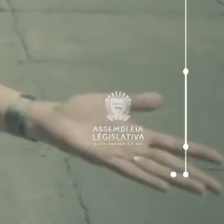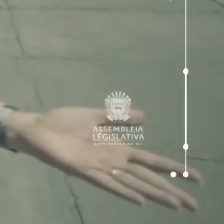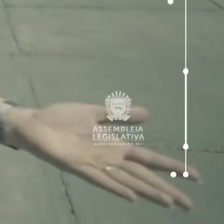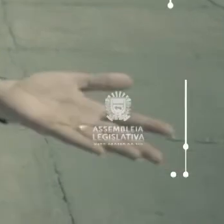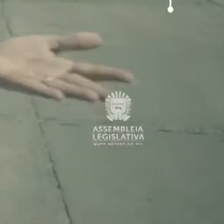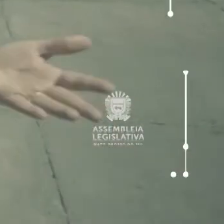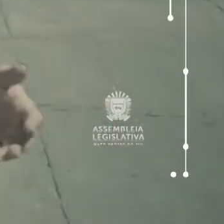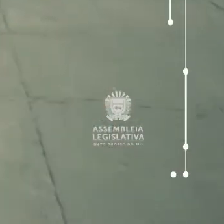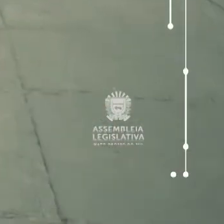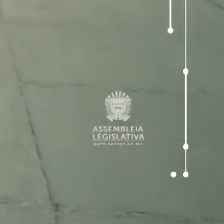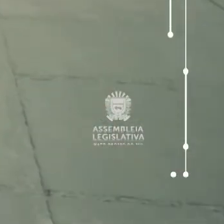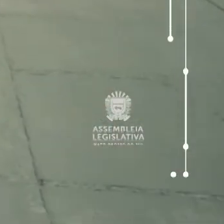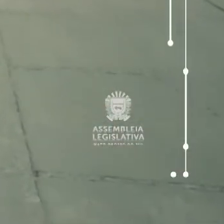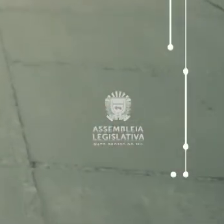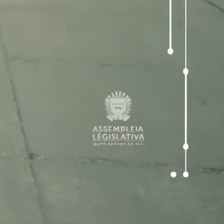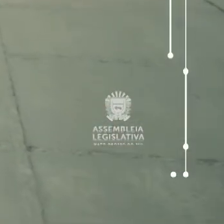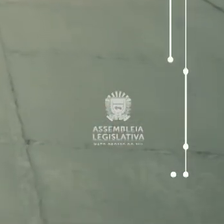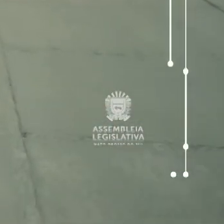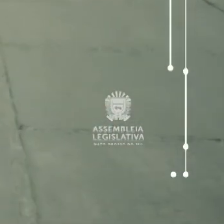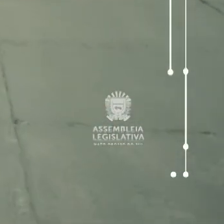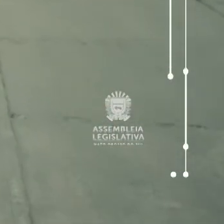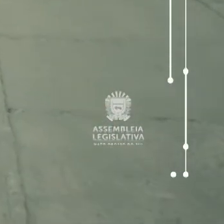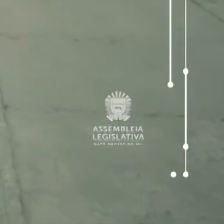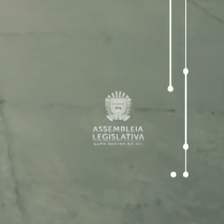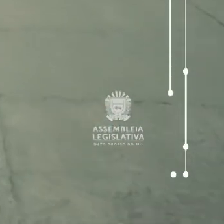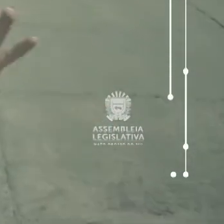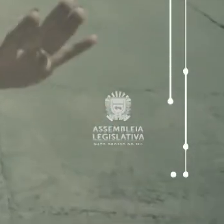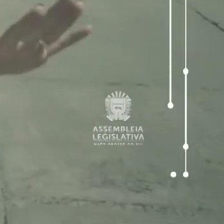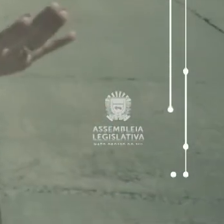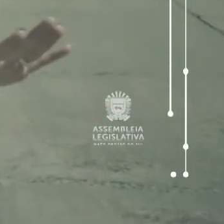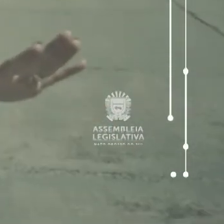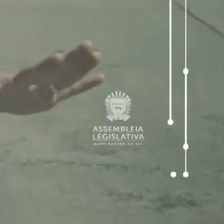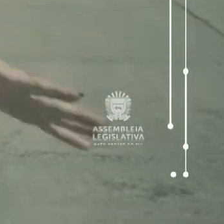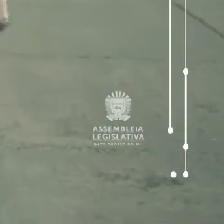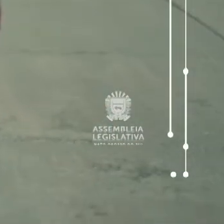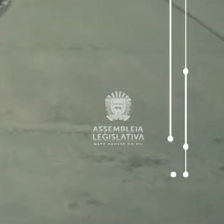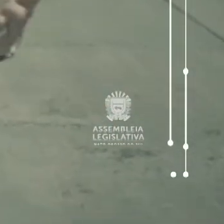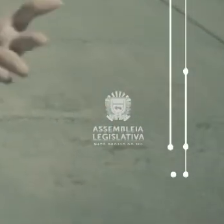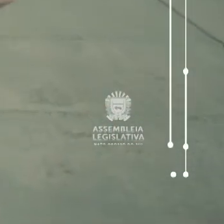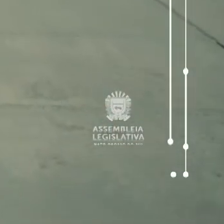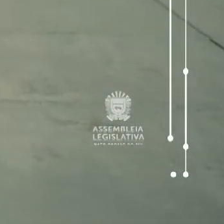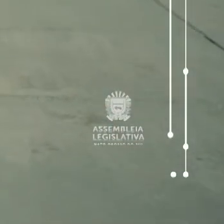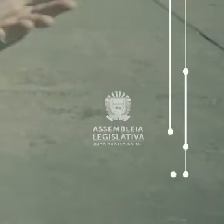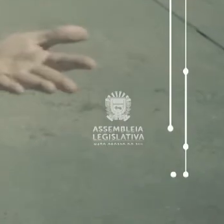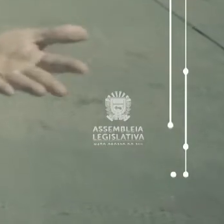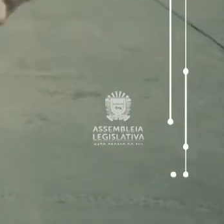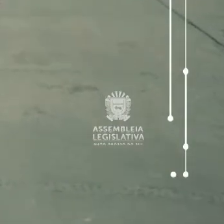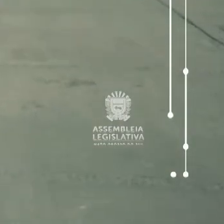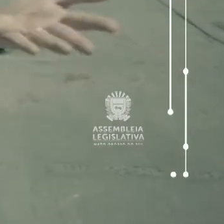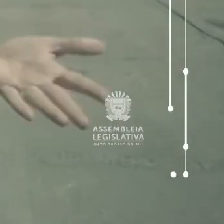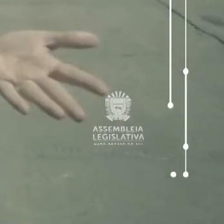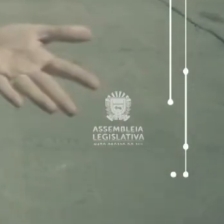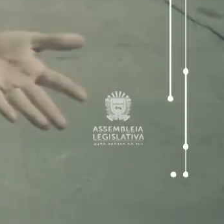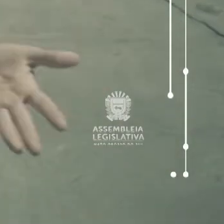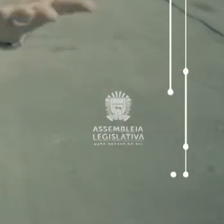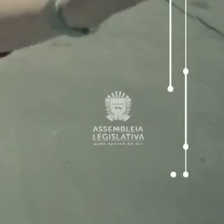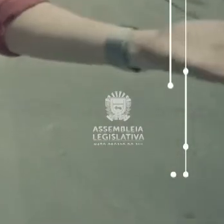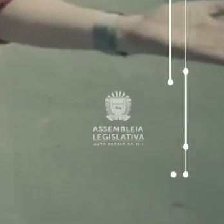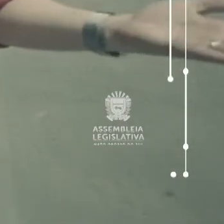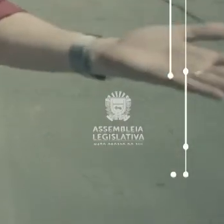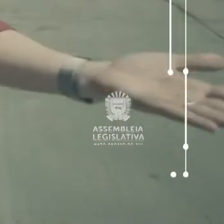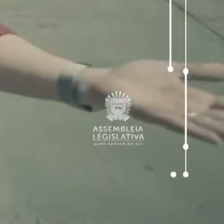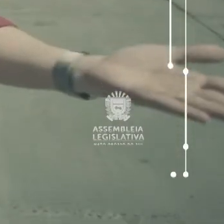Novas ideias e necessidades surgem todos os dias. Por isso é preciso reinventar, adaptar, renovar.